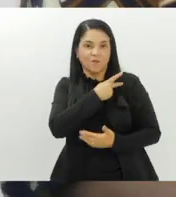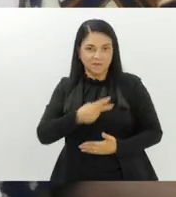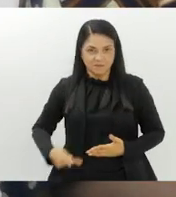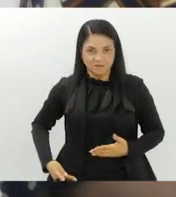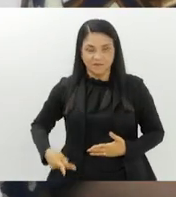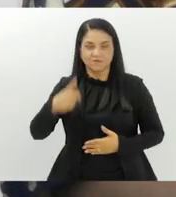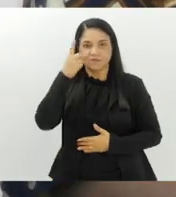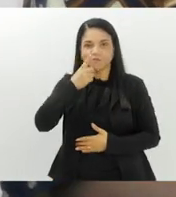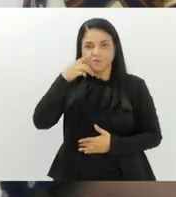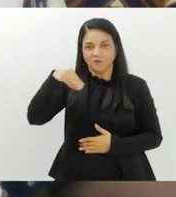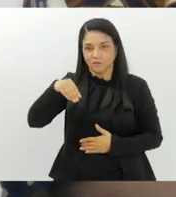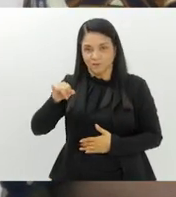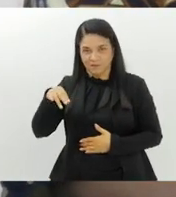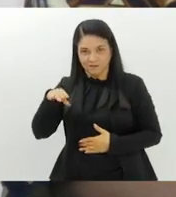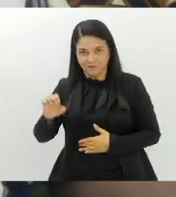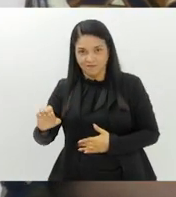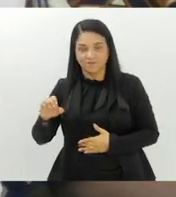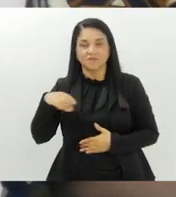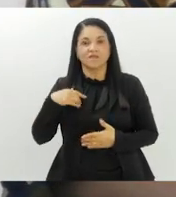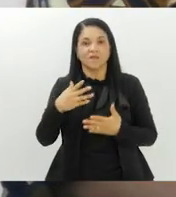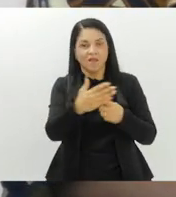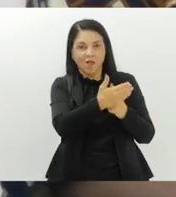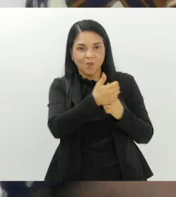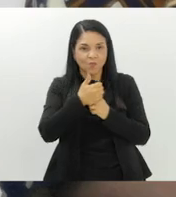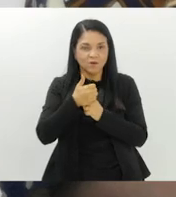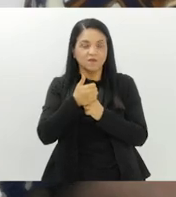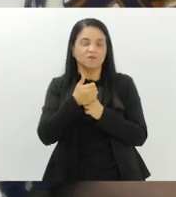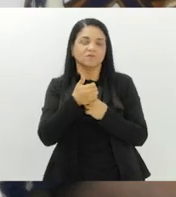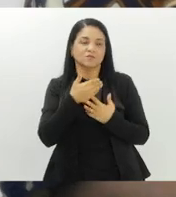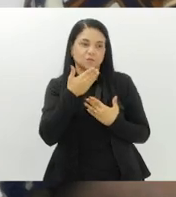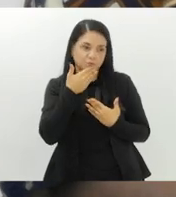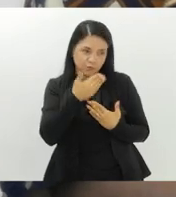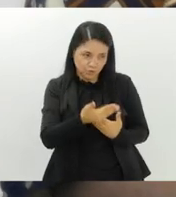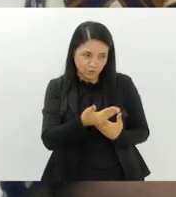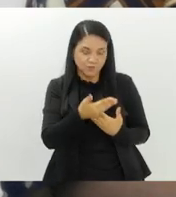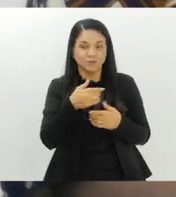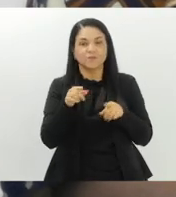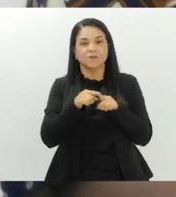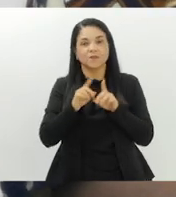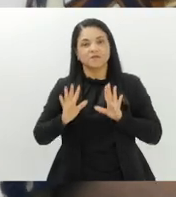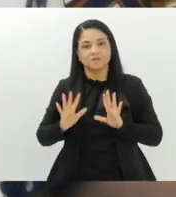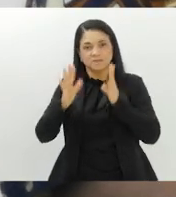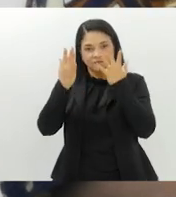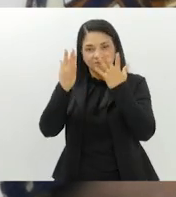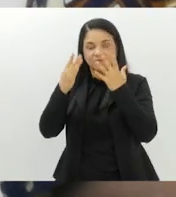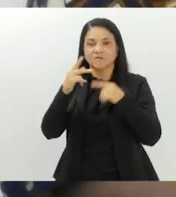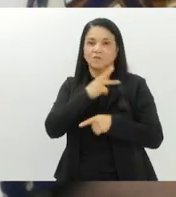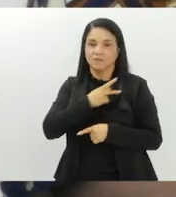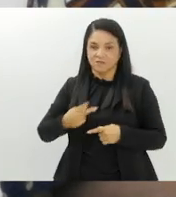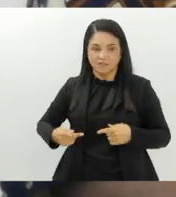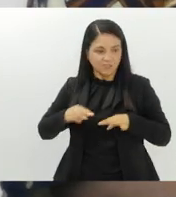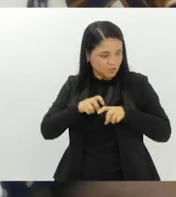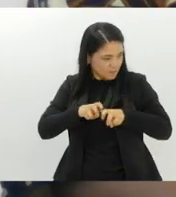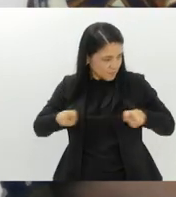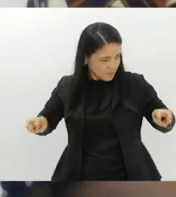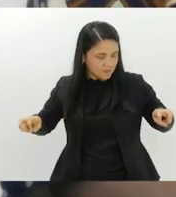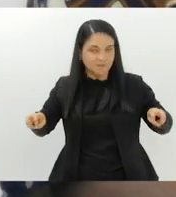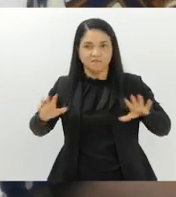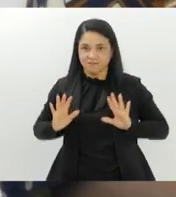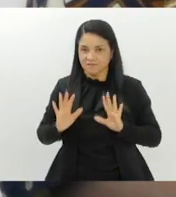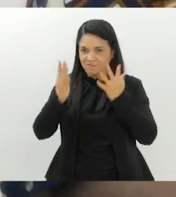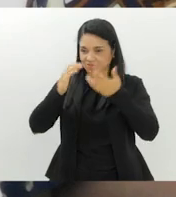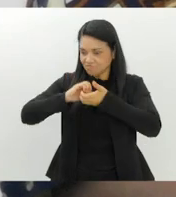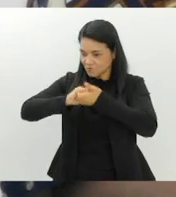Mink, por acolher com tanto carinho a nossa solicitação. Saudando o nosso presidente, eu saúdo toda a mesa.